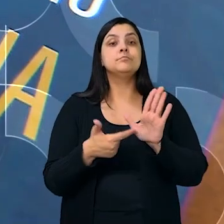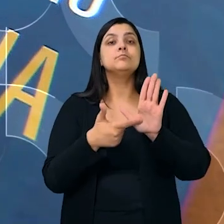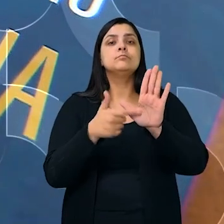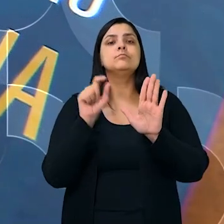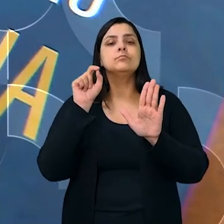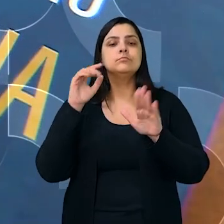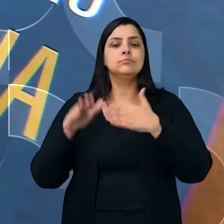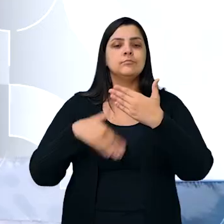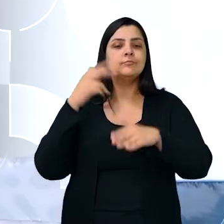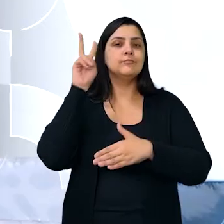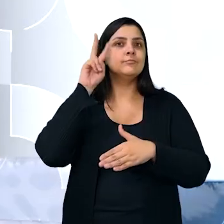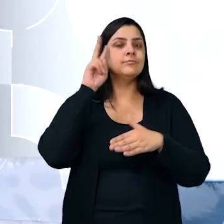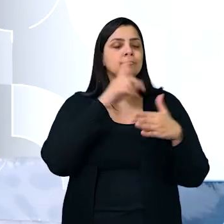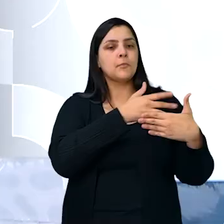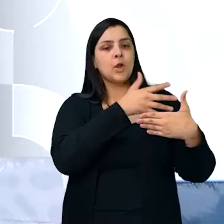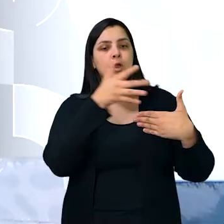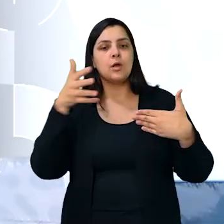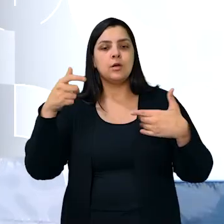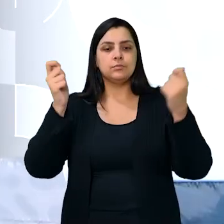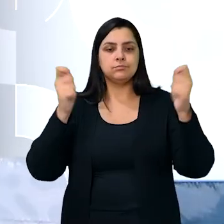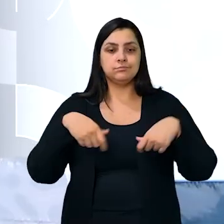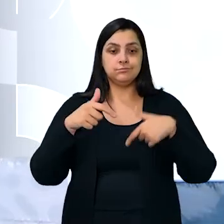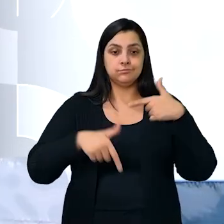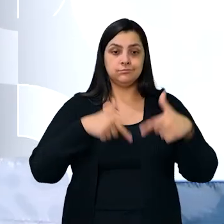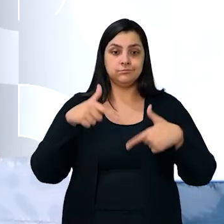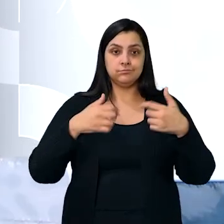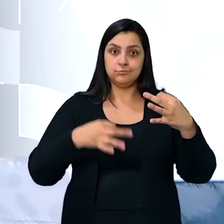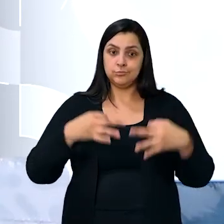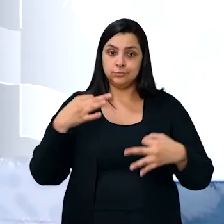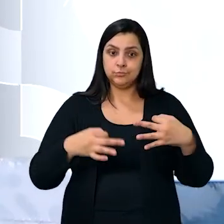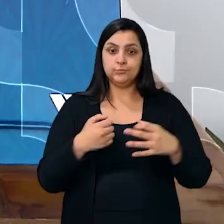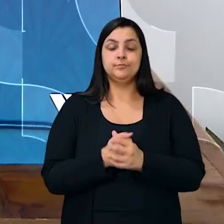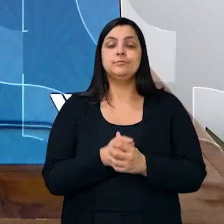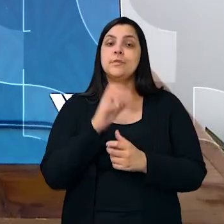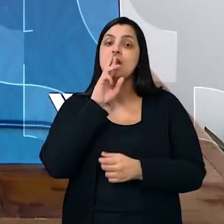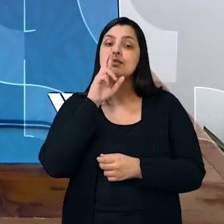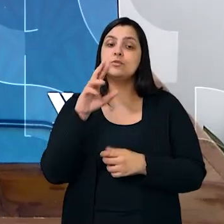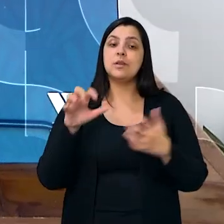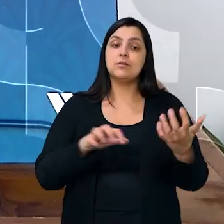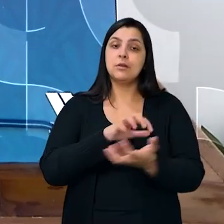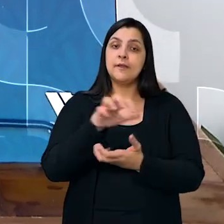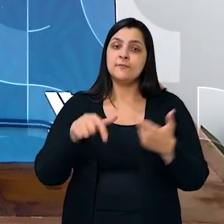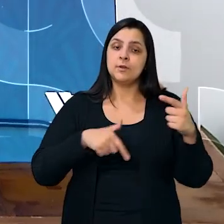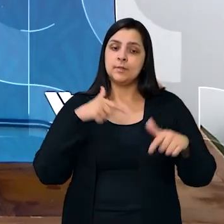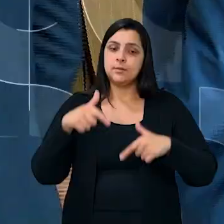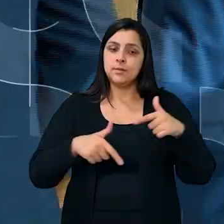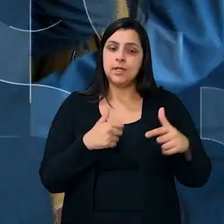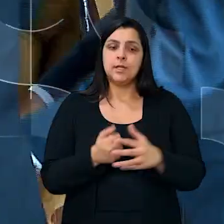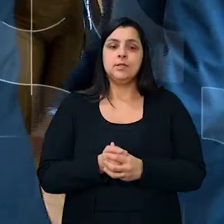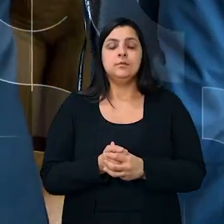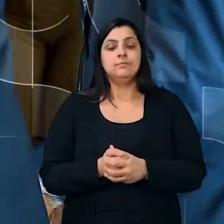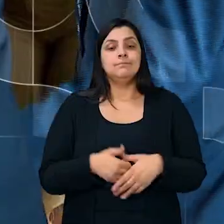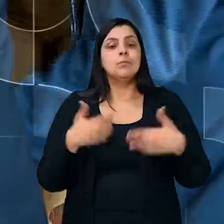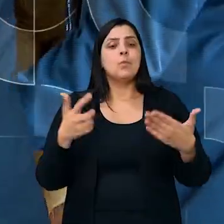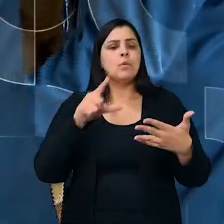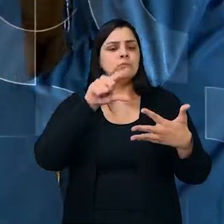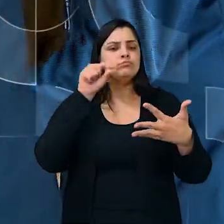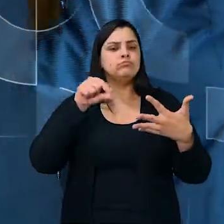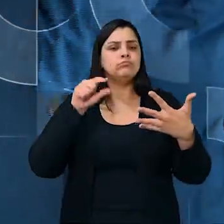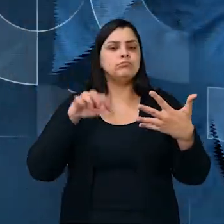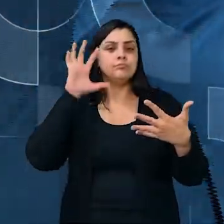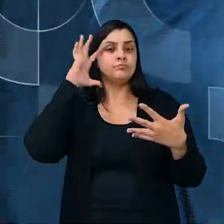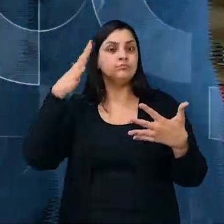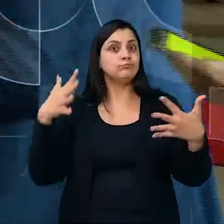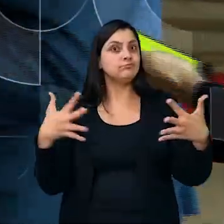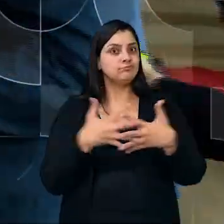destaca ainda a evolução histórica da competência da Justiça do Trabalho, os efeitos da reforma trabalhista, os meios alternativos